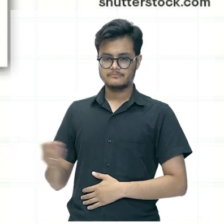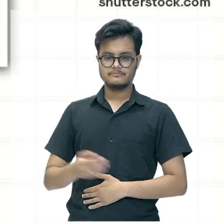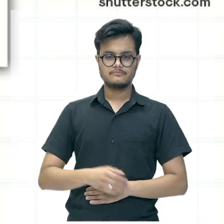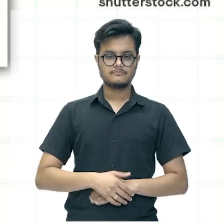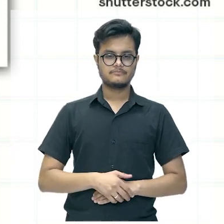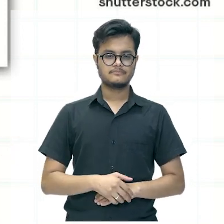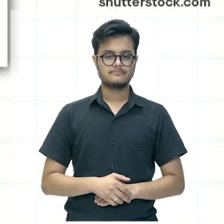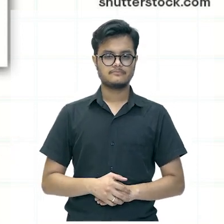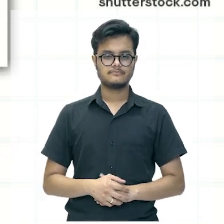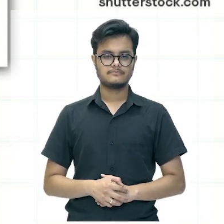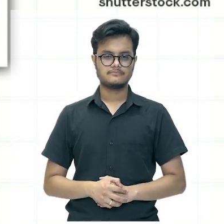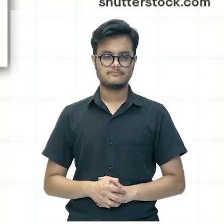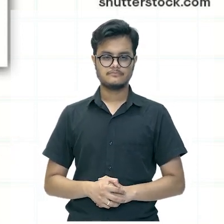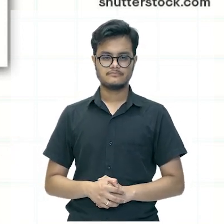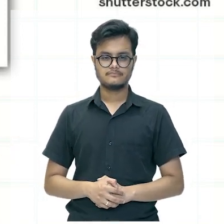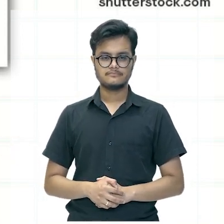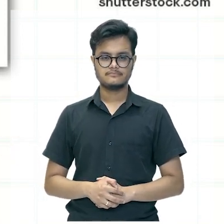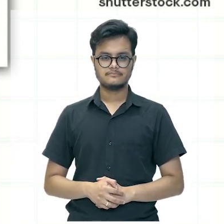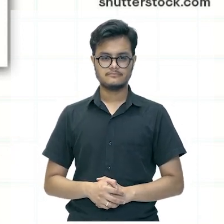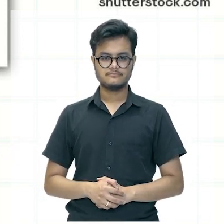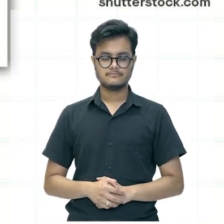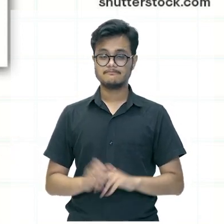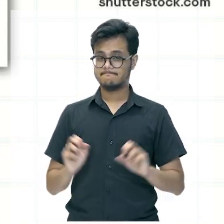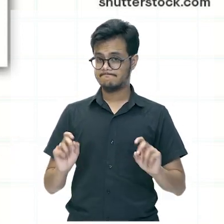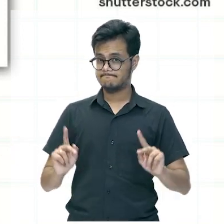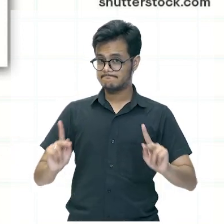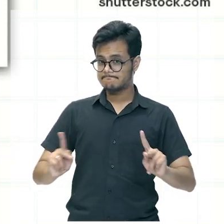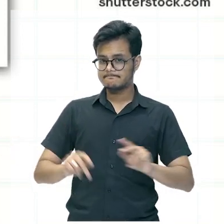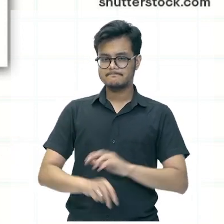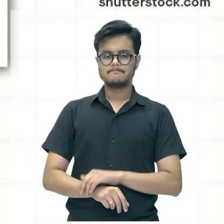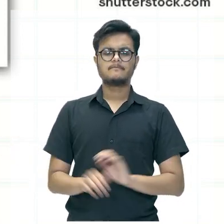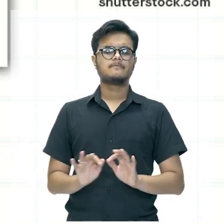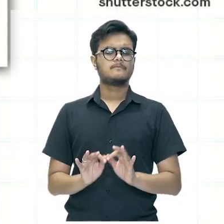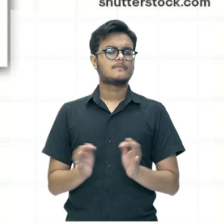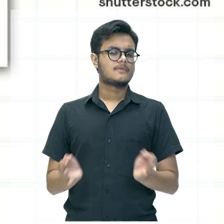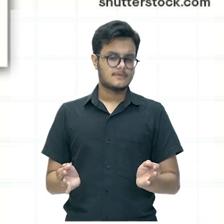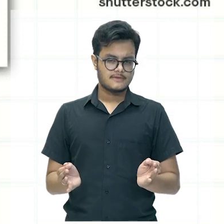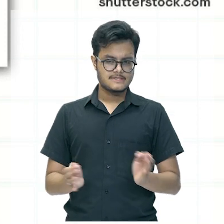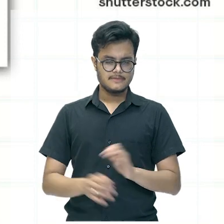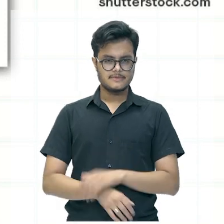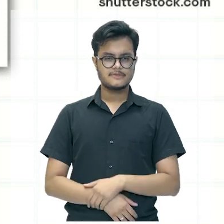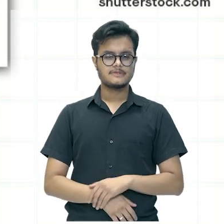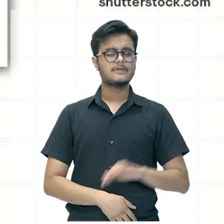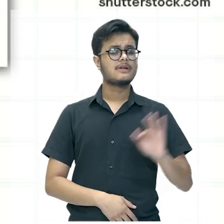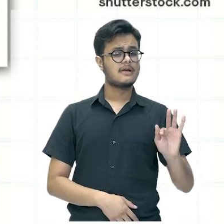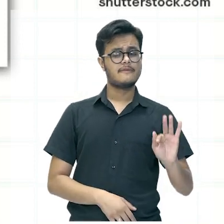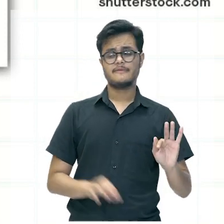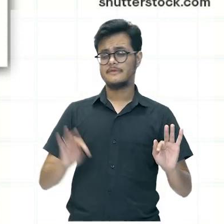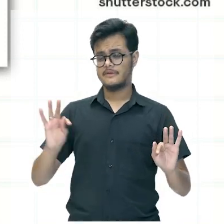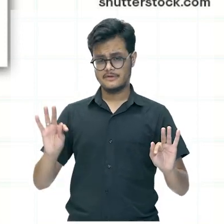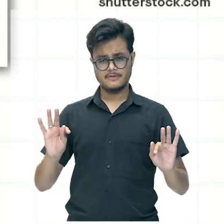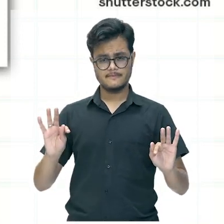uma família, right? Então, F, som de consoante, né? Assim como o